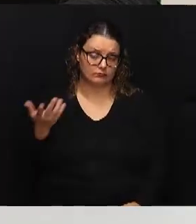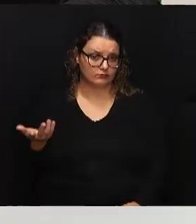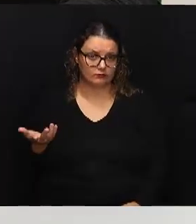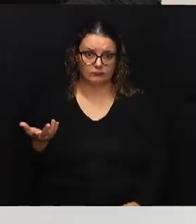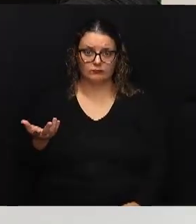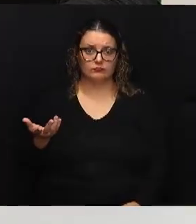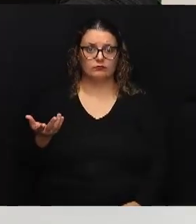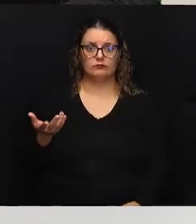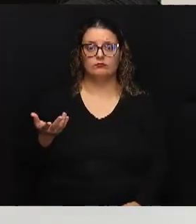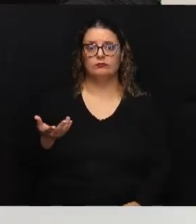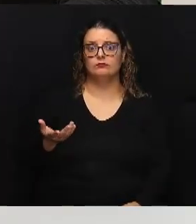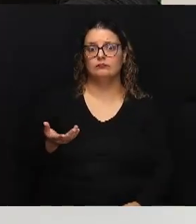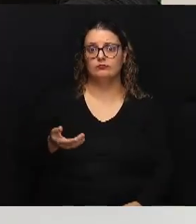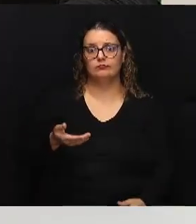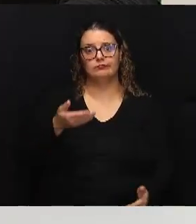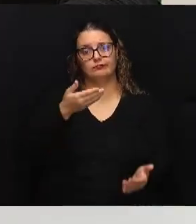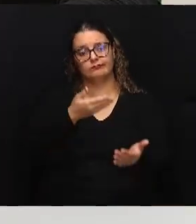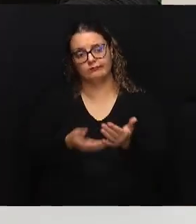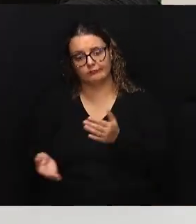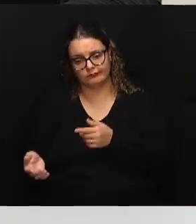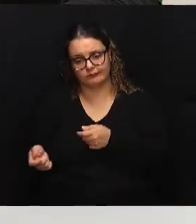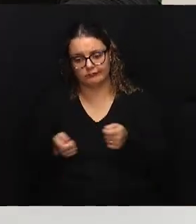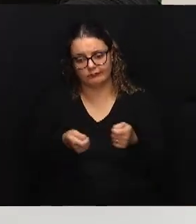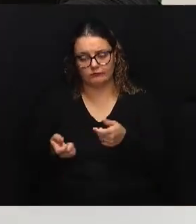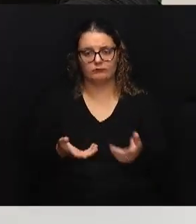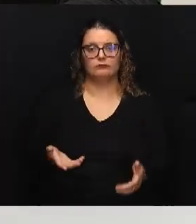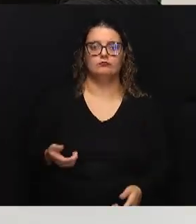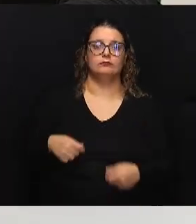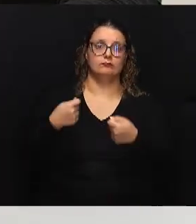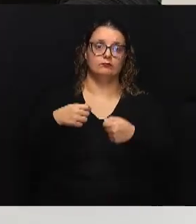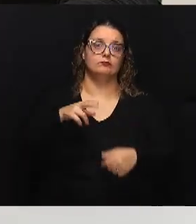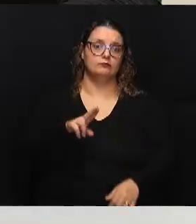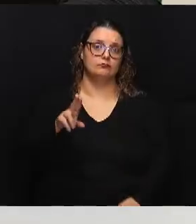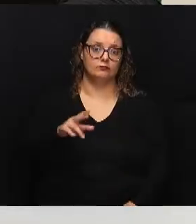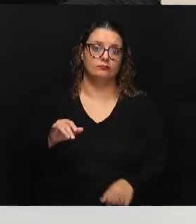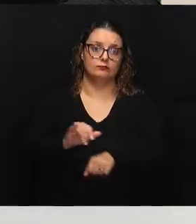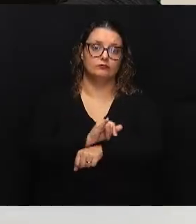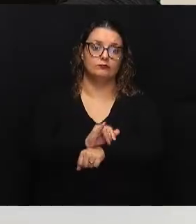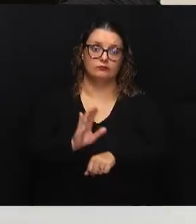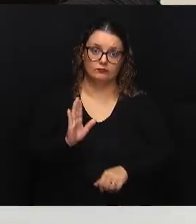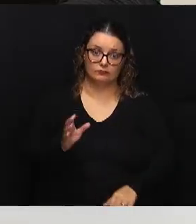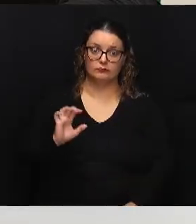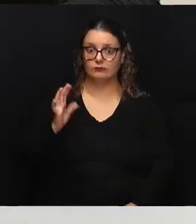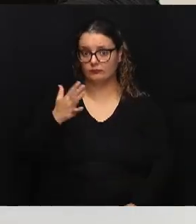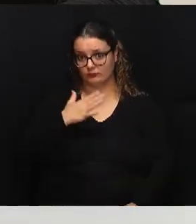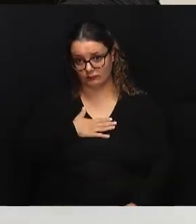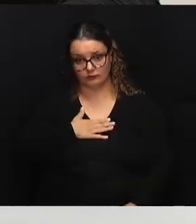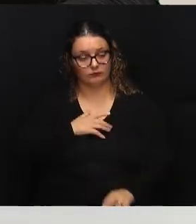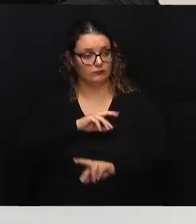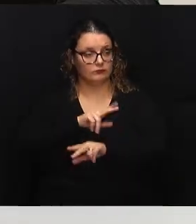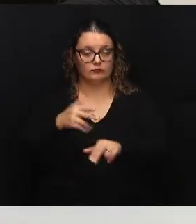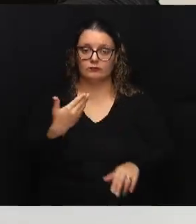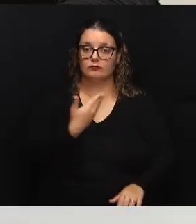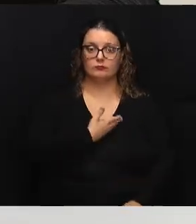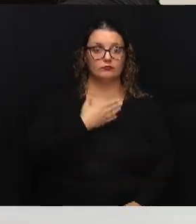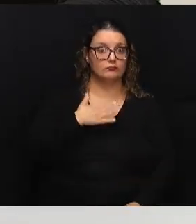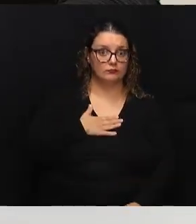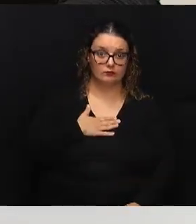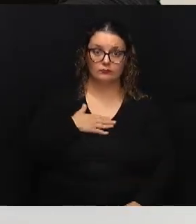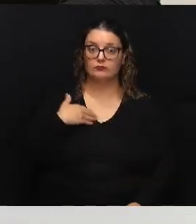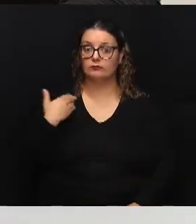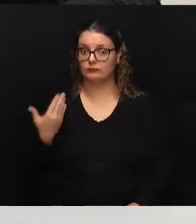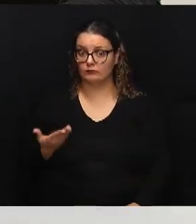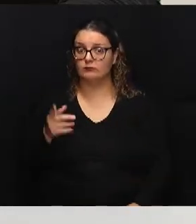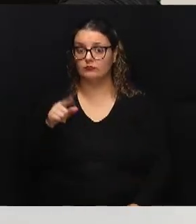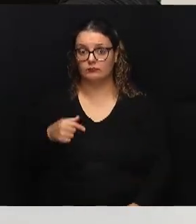sai do trilho e precisa usar desses instrumentos. Já aconteceu comigo e aconteceu com muitos amigos meus, né? Mas esse